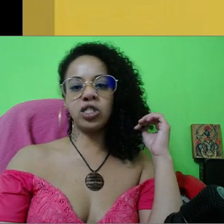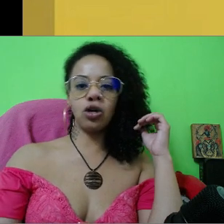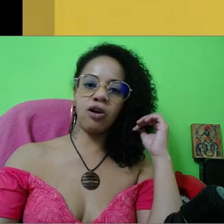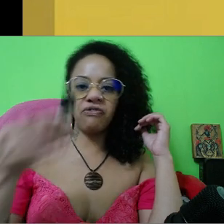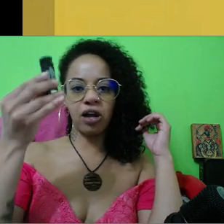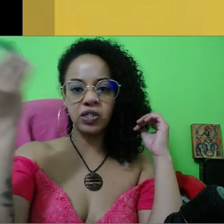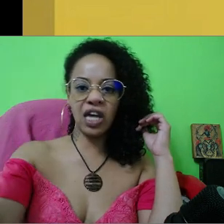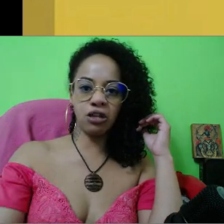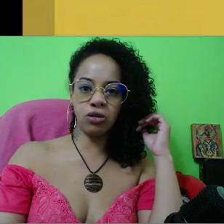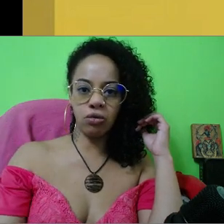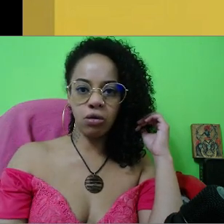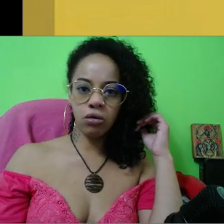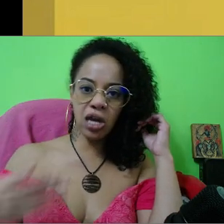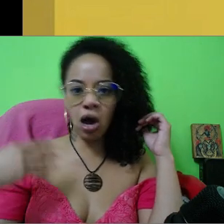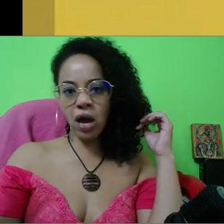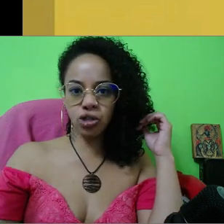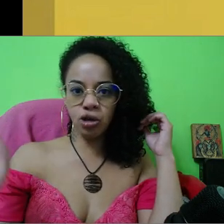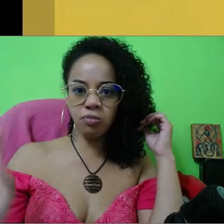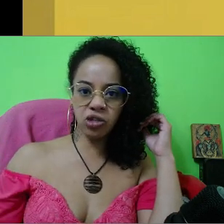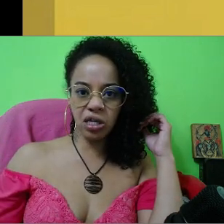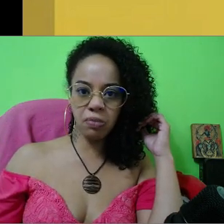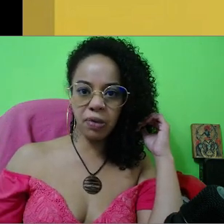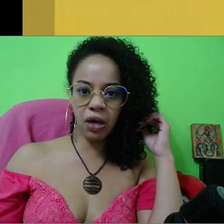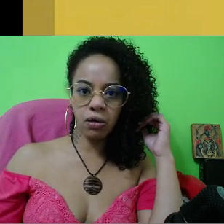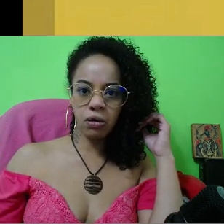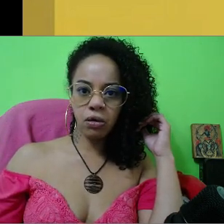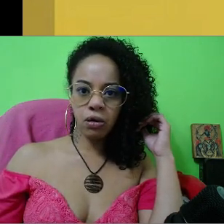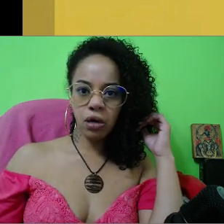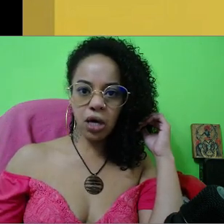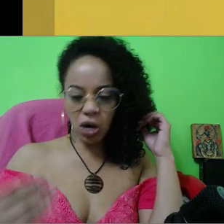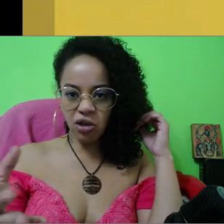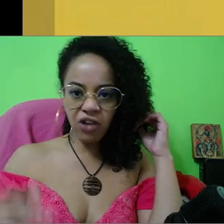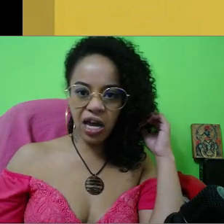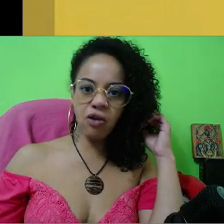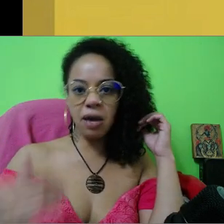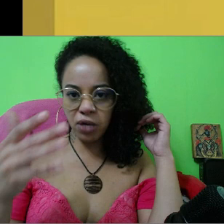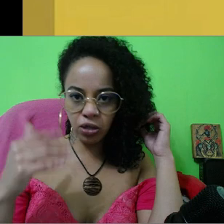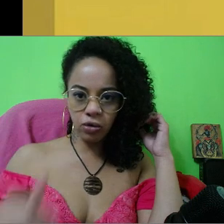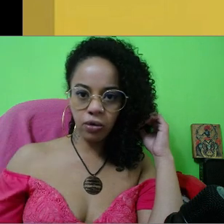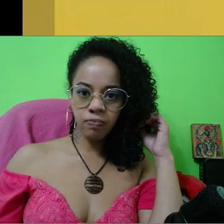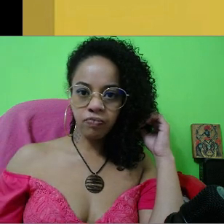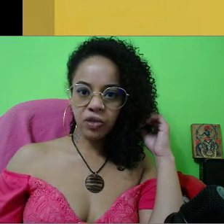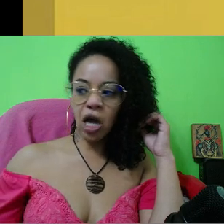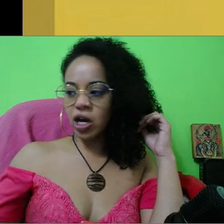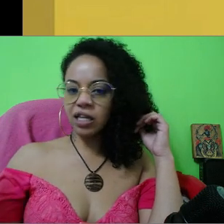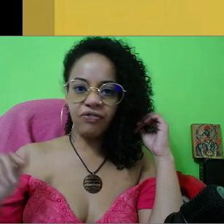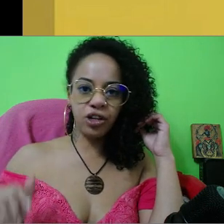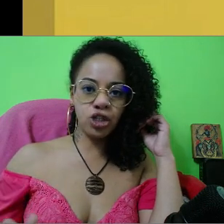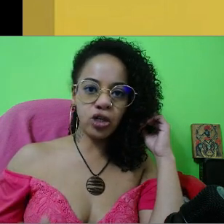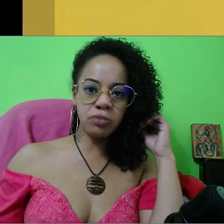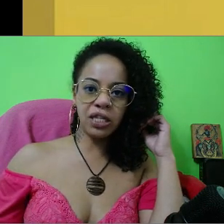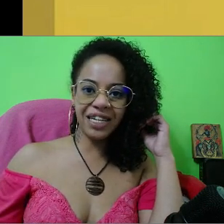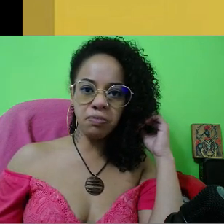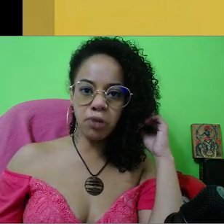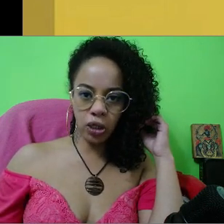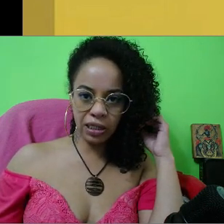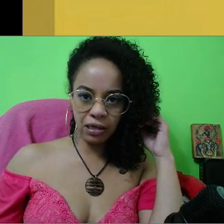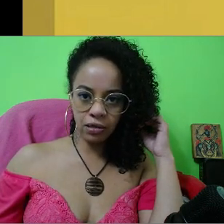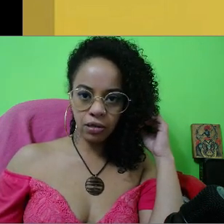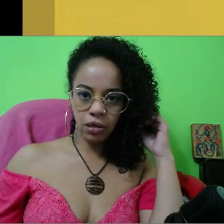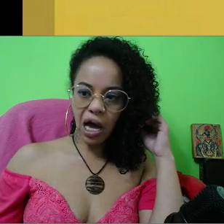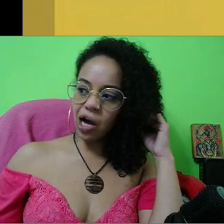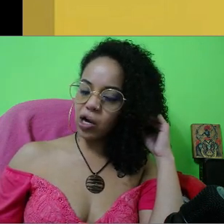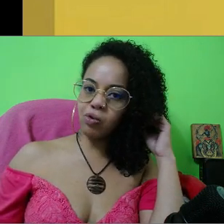ou o senhor falou centro não é sobre você bebê e quando eu falei Eu repito na hora que tá falando de 2013